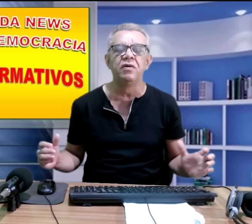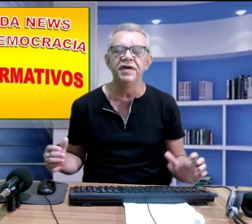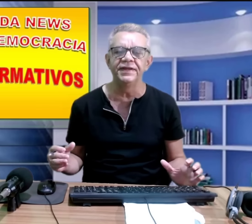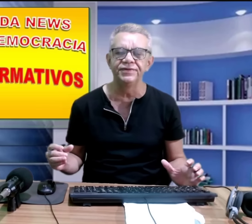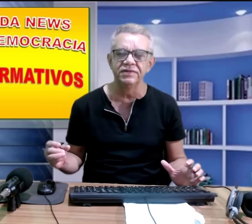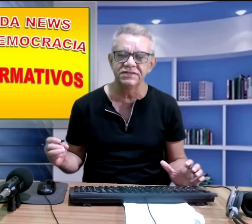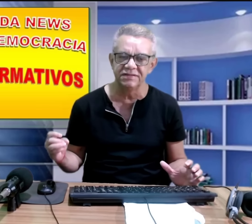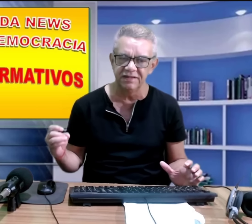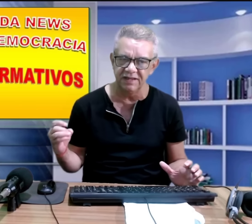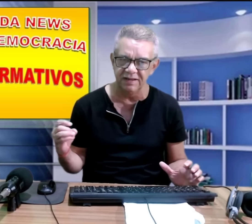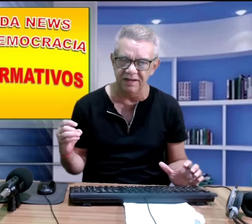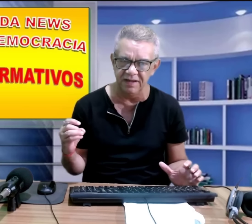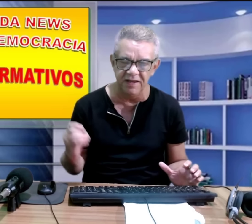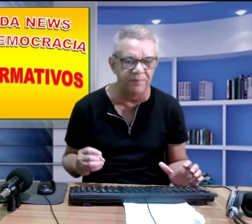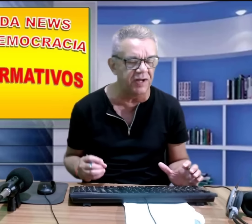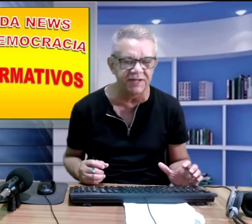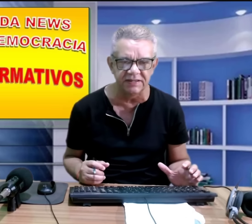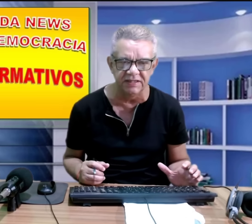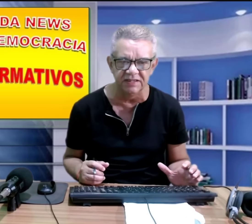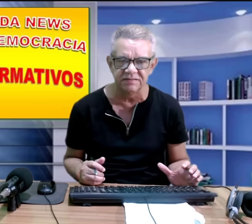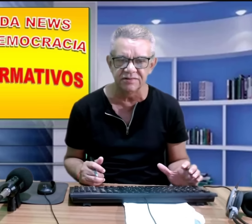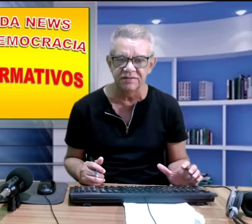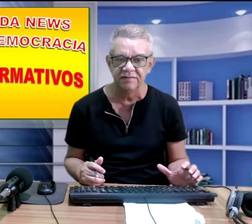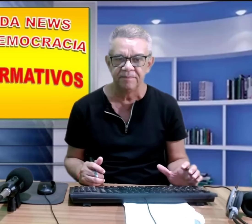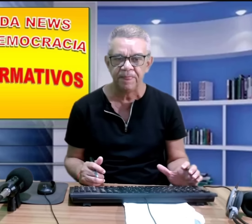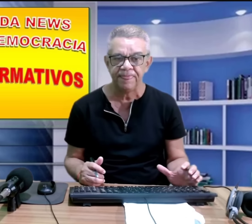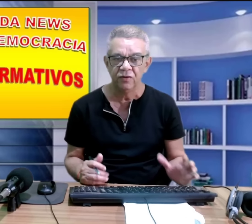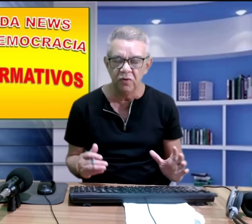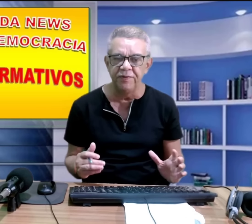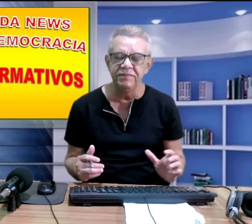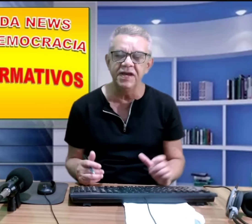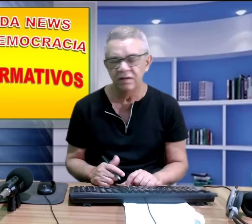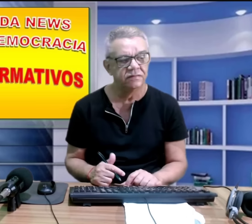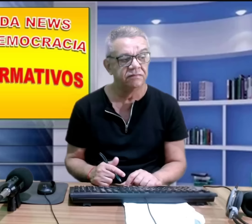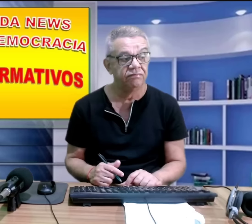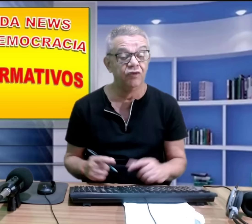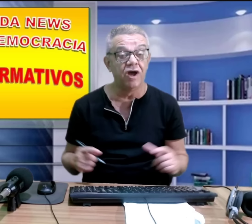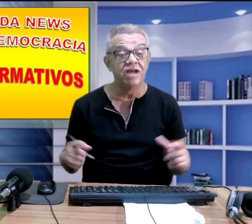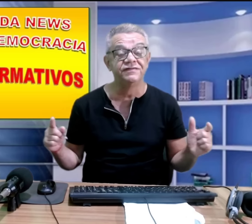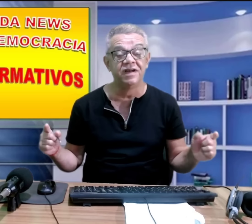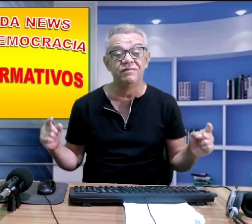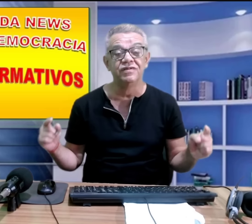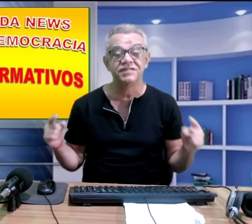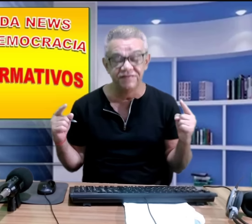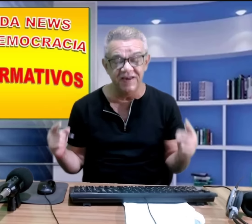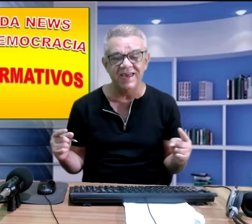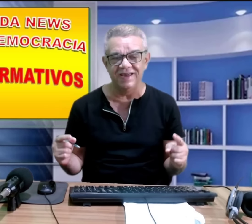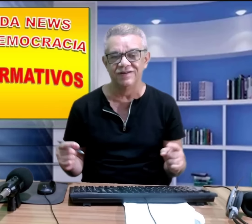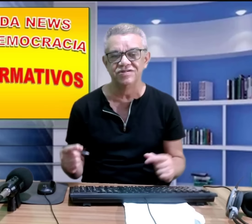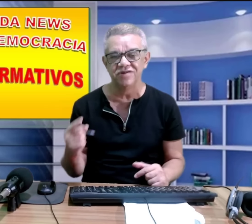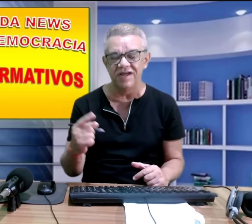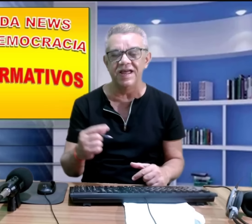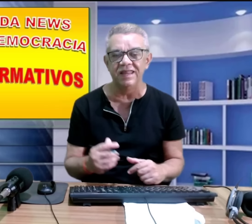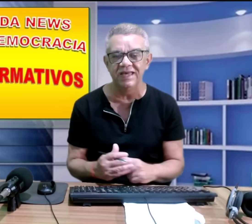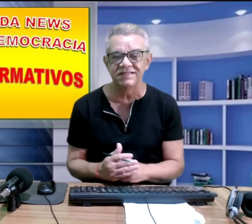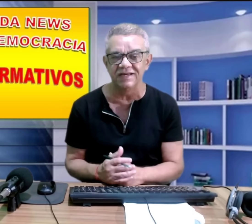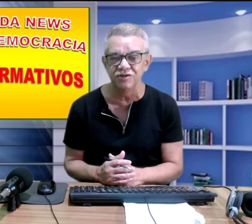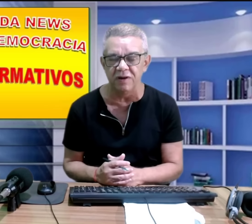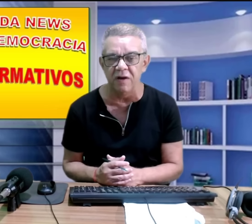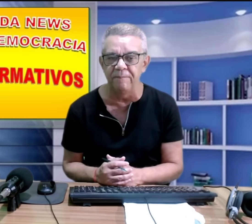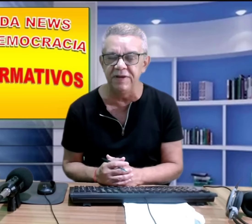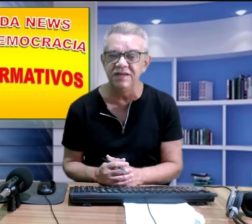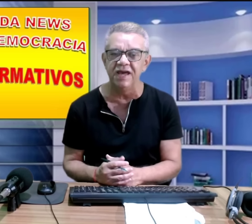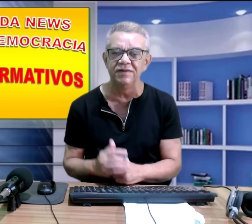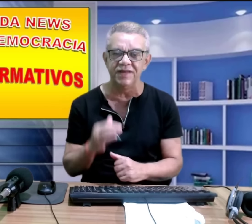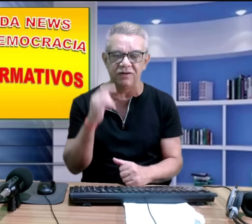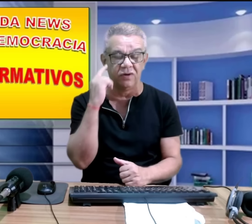dois momentos importantíssimos. O primeiro, nós vamos ver o jornalista